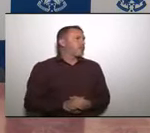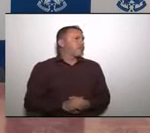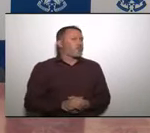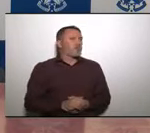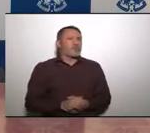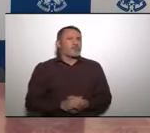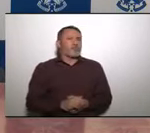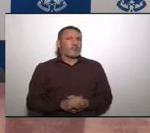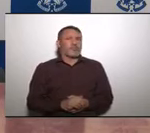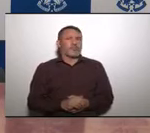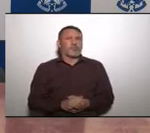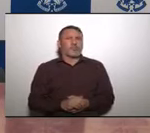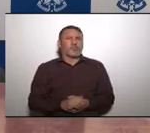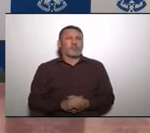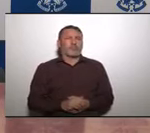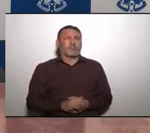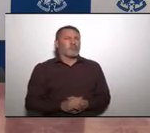Daniel.